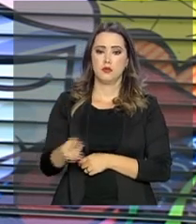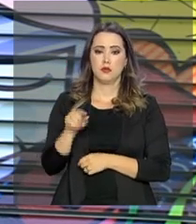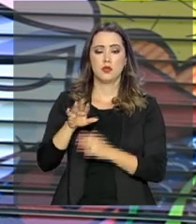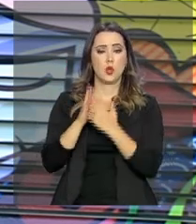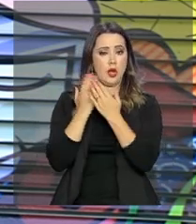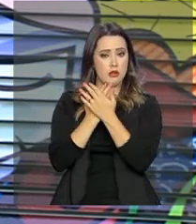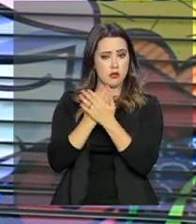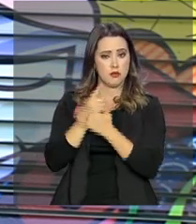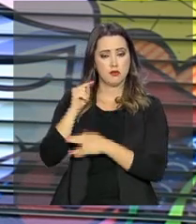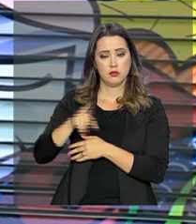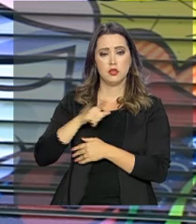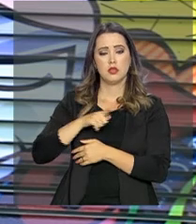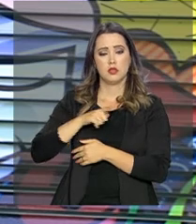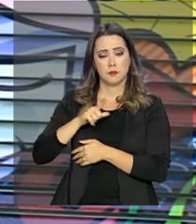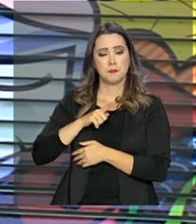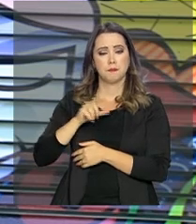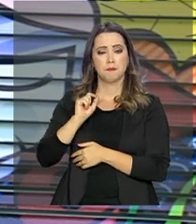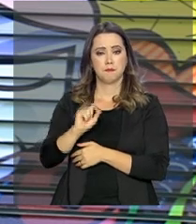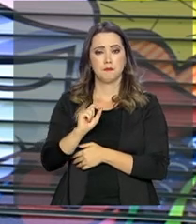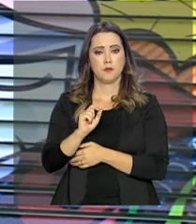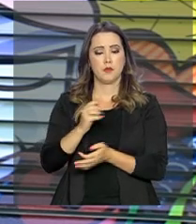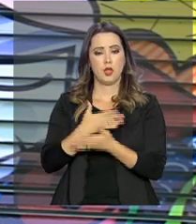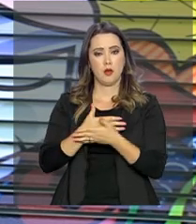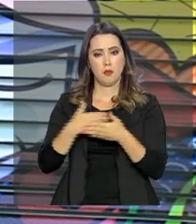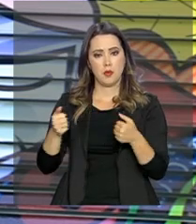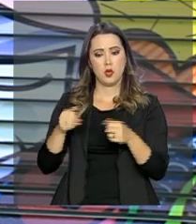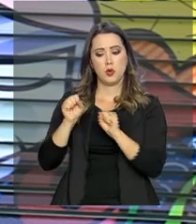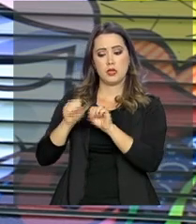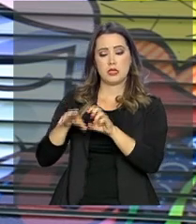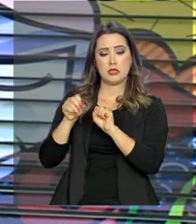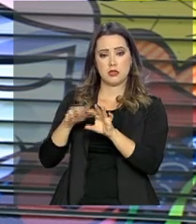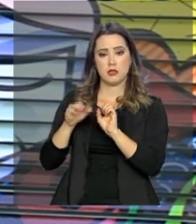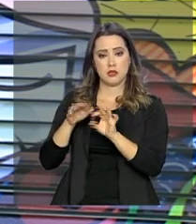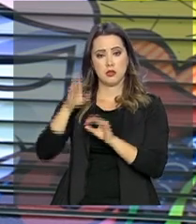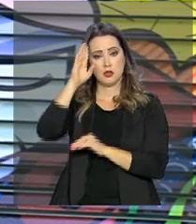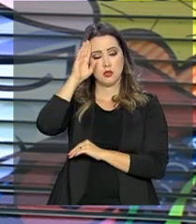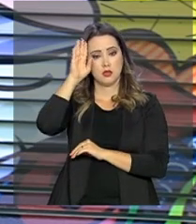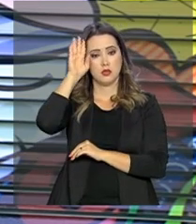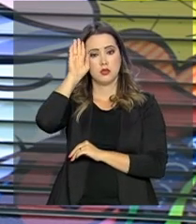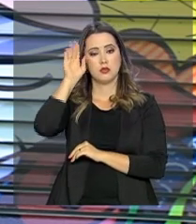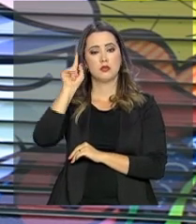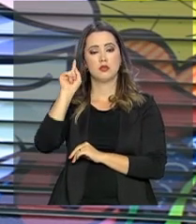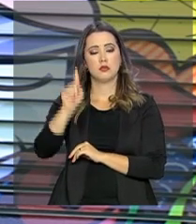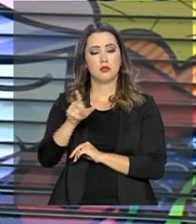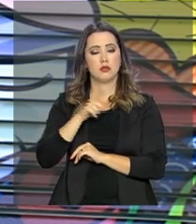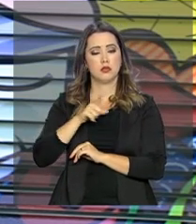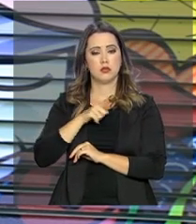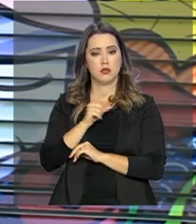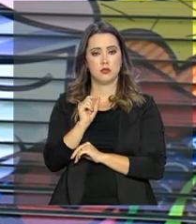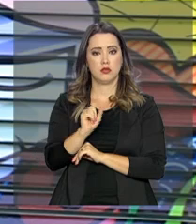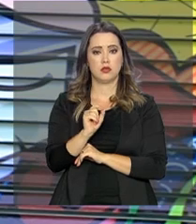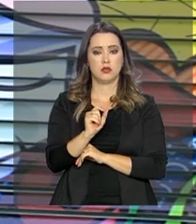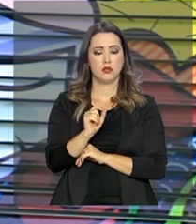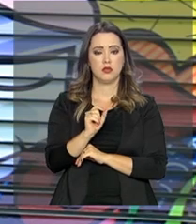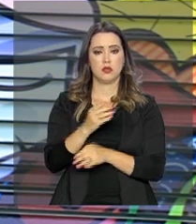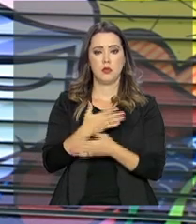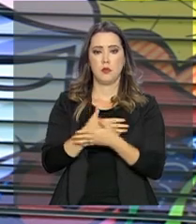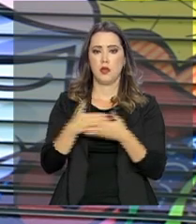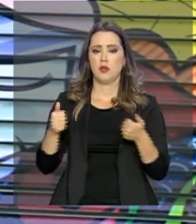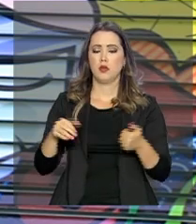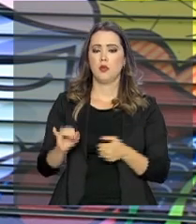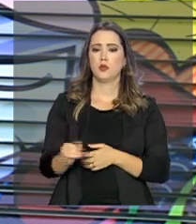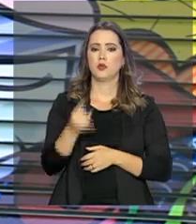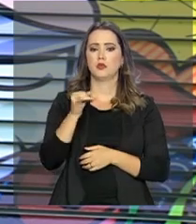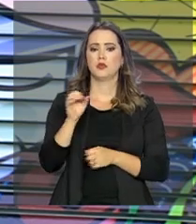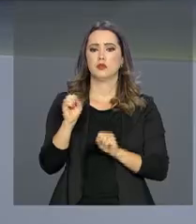escola, que têm uma melhor formação acadêmica, eles têm um aproveitamento muito maior em